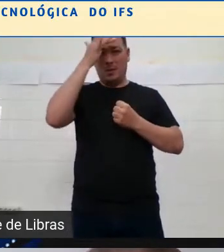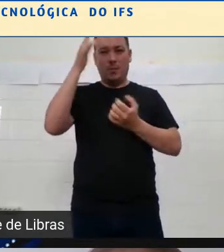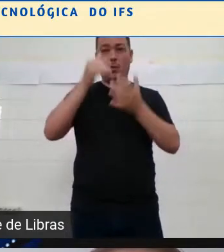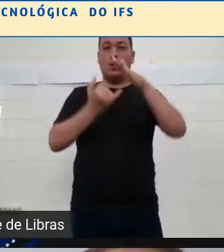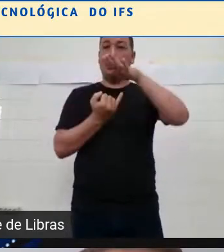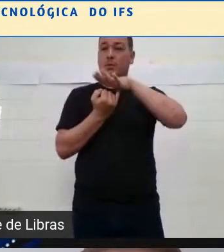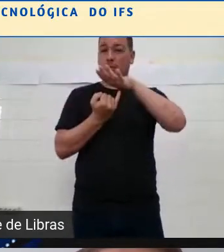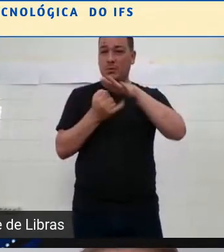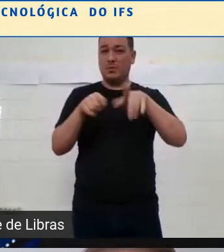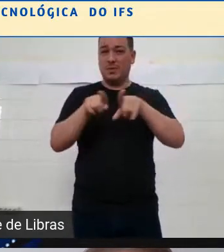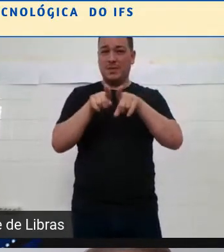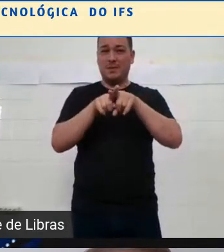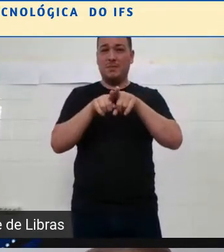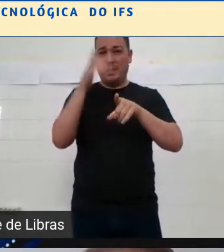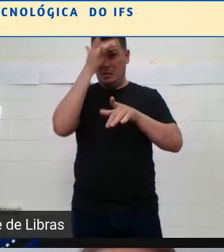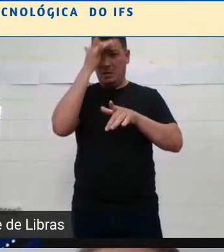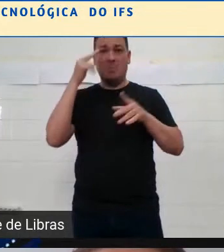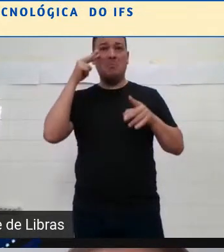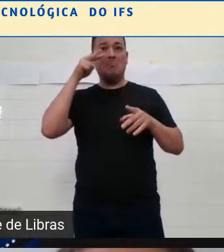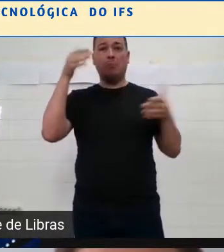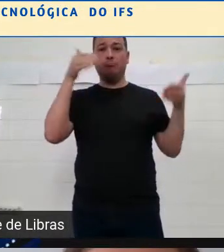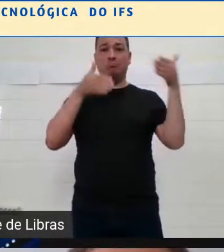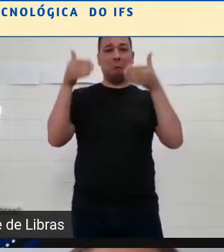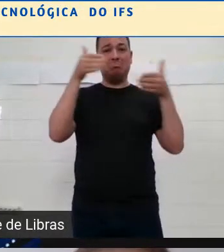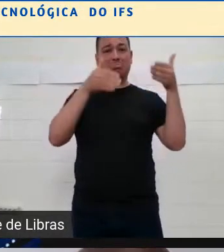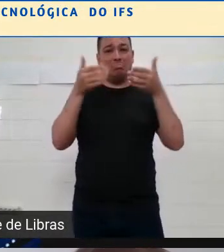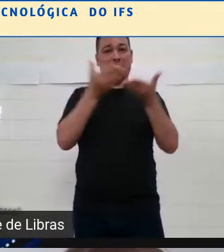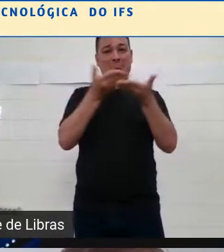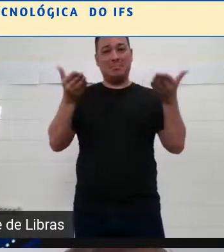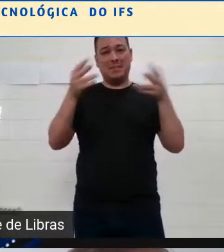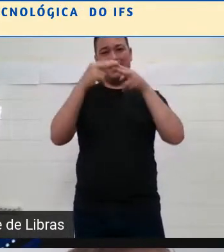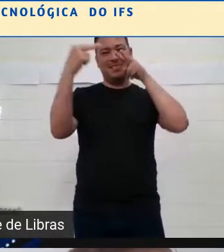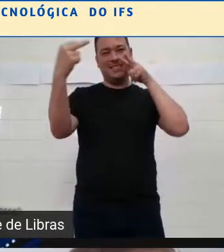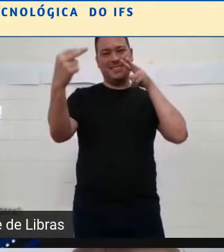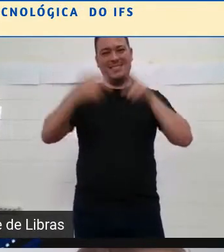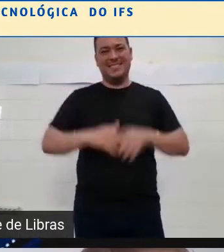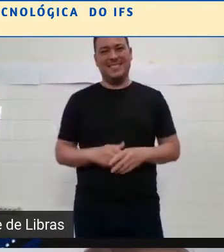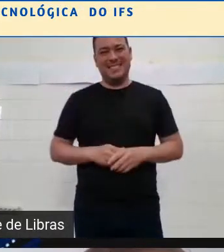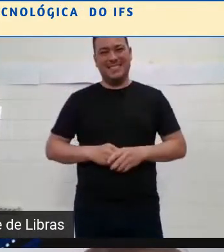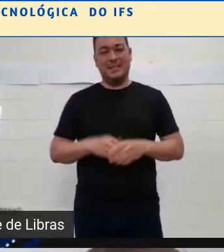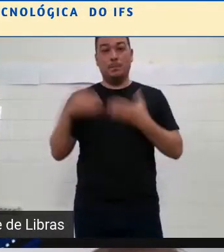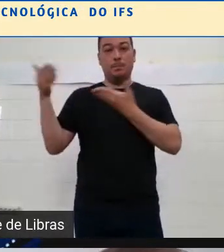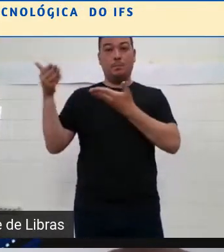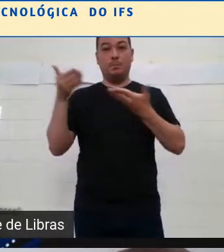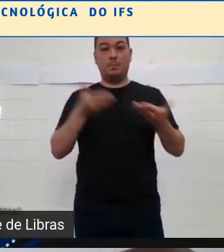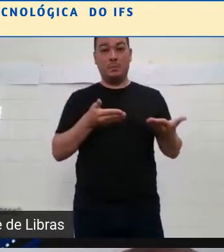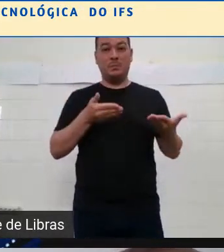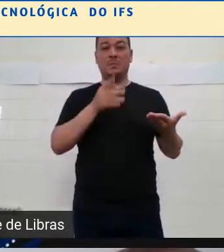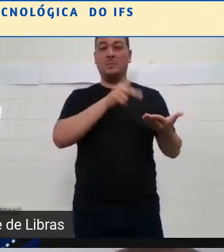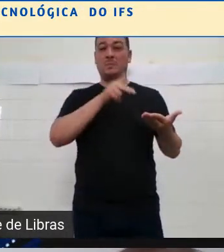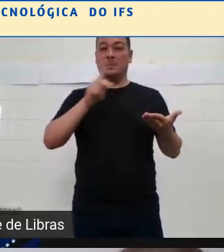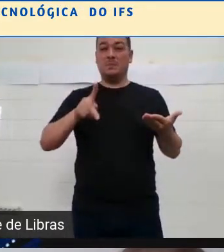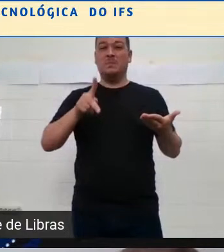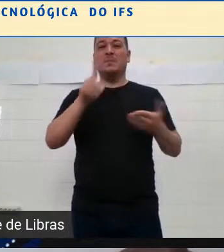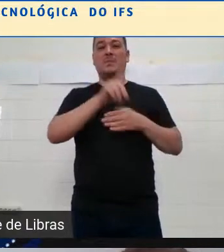aos demais públicos, né, que estão aí fazendo parte desse evento. Convido então agora a professora doutora Rosemary Ferreira